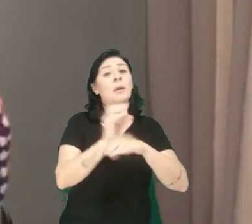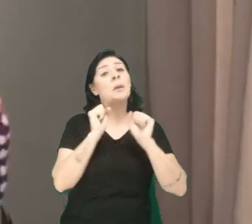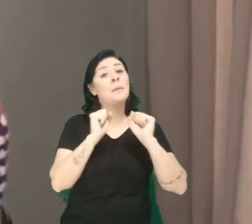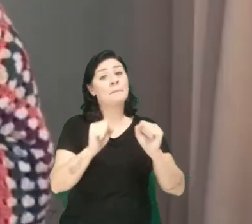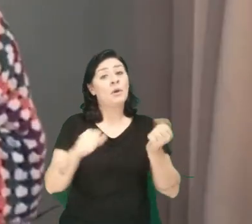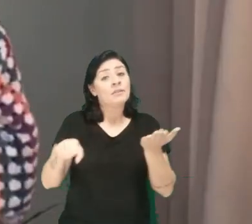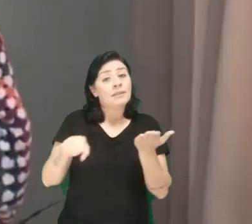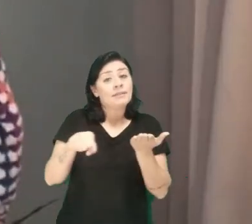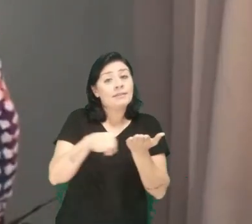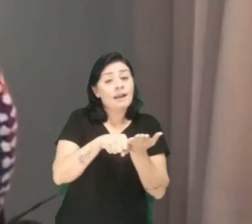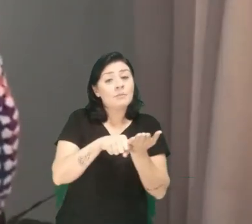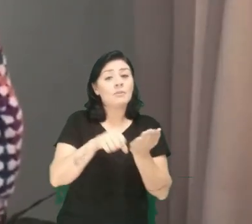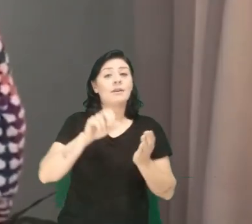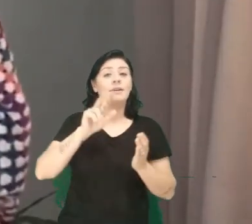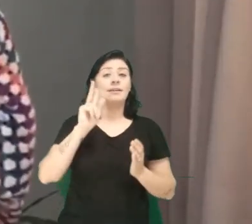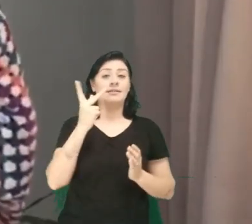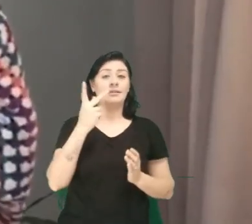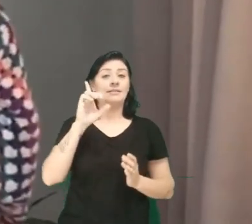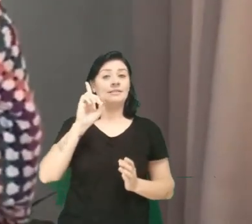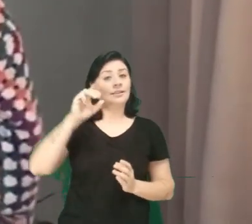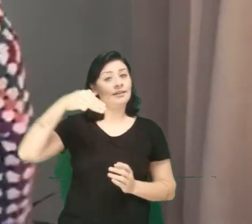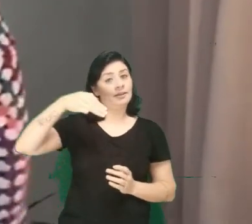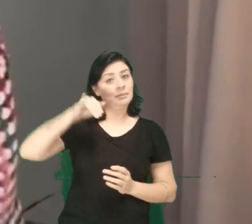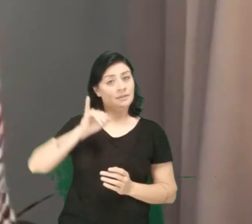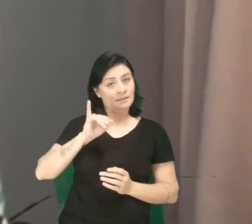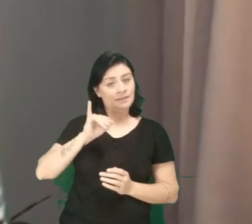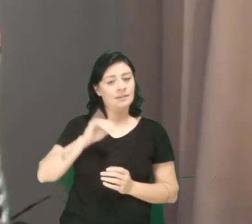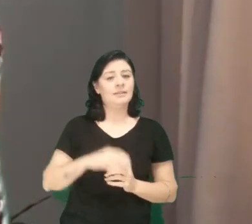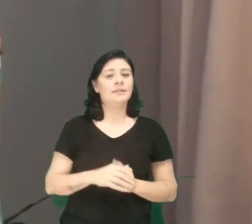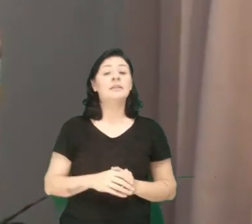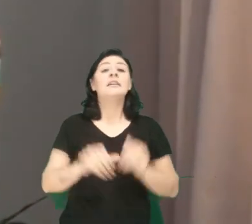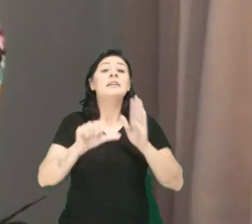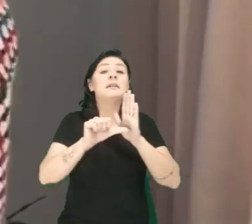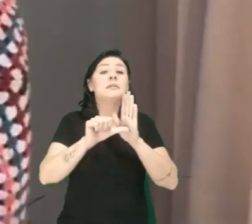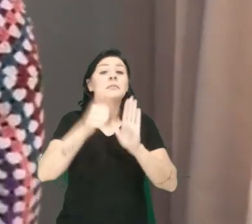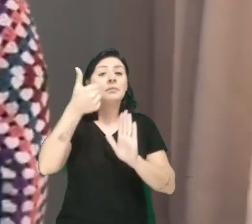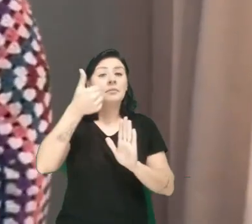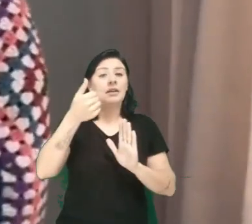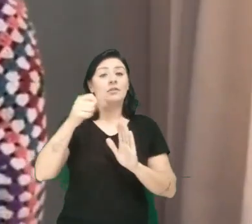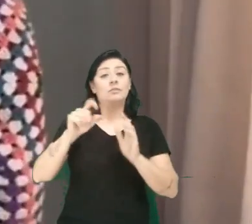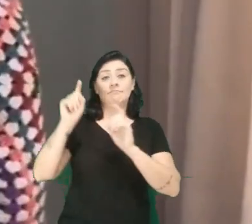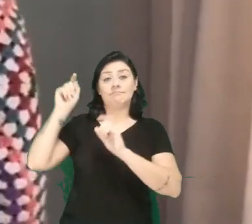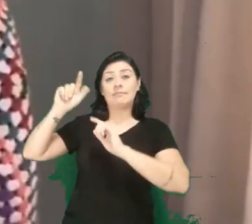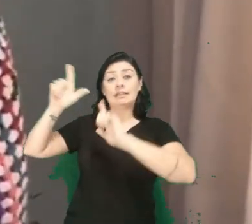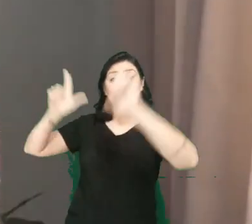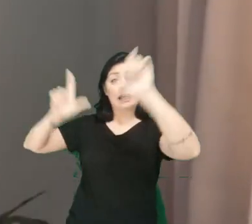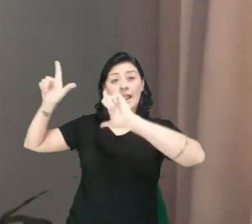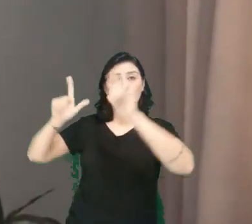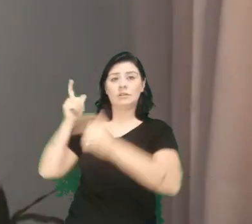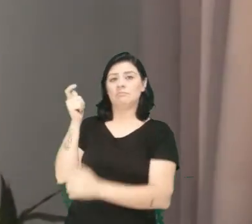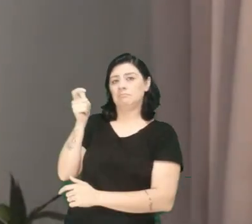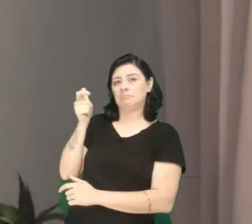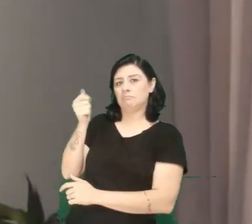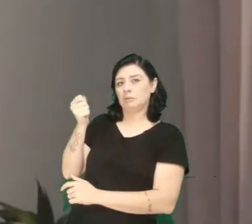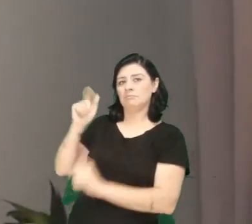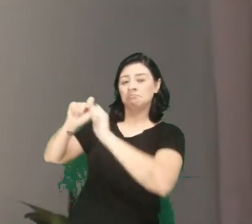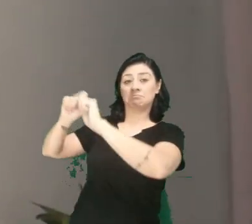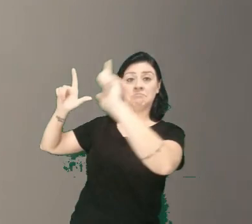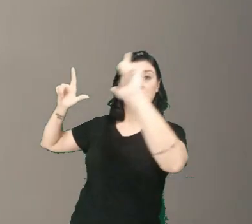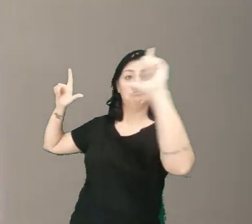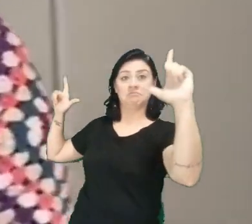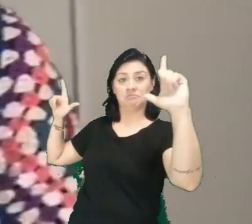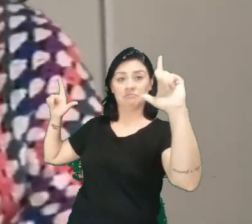HDMI. Então a primeira coisa que você deve fazer é ligar a sua televisão e